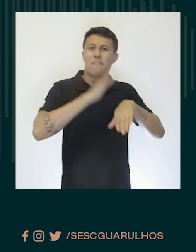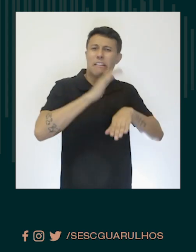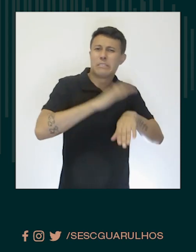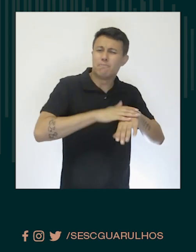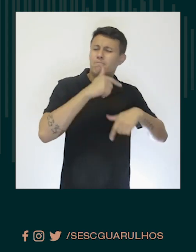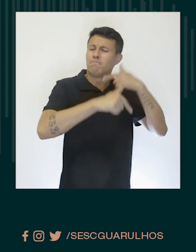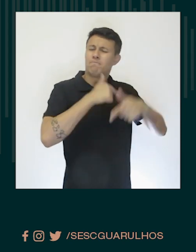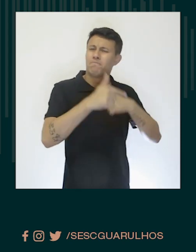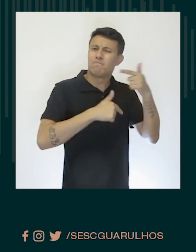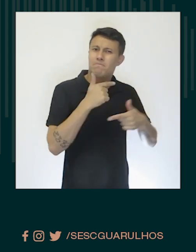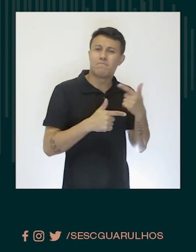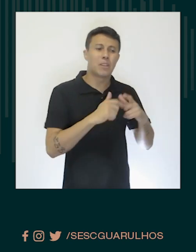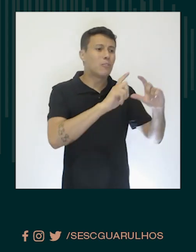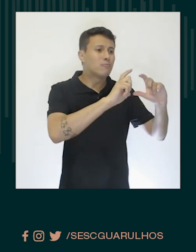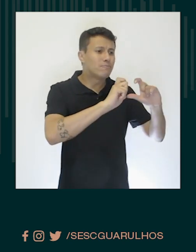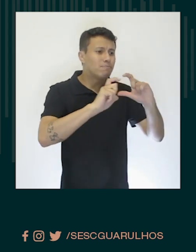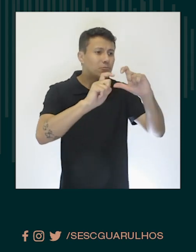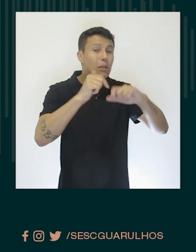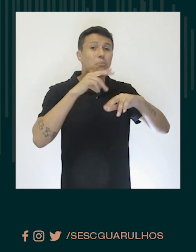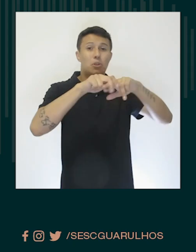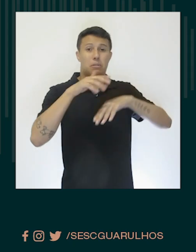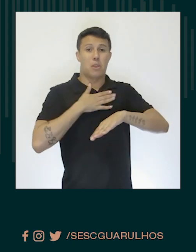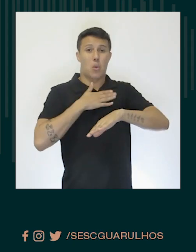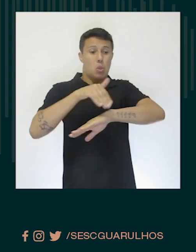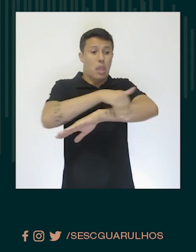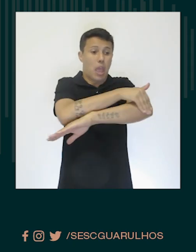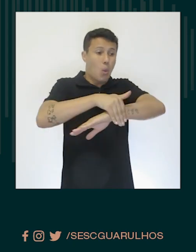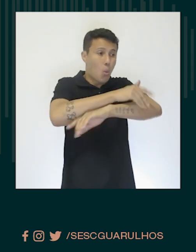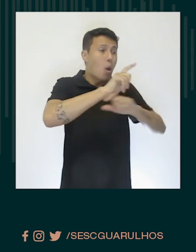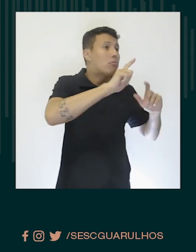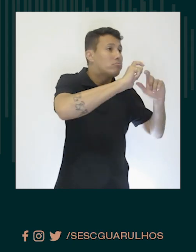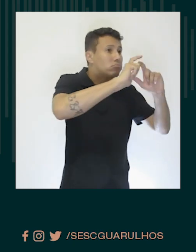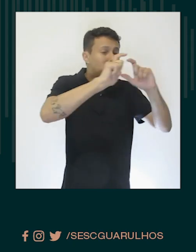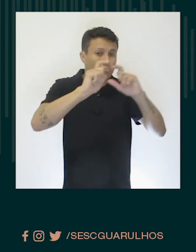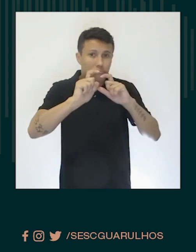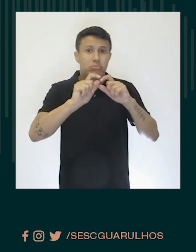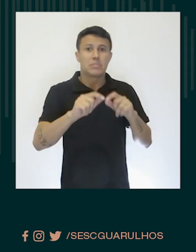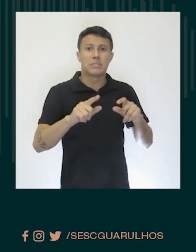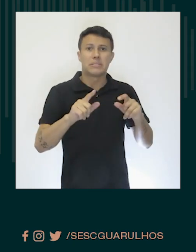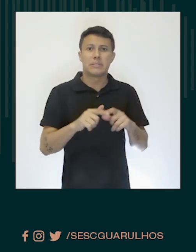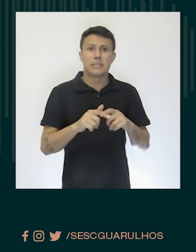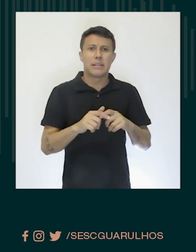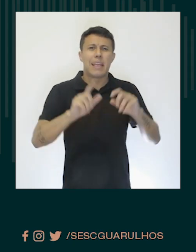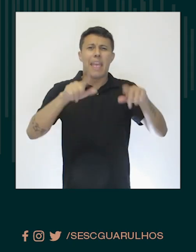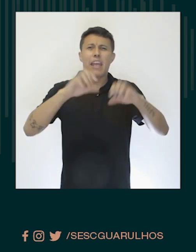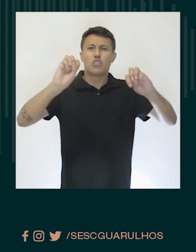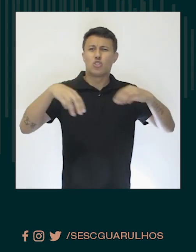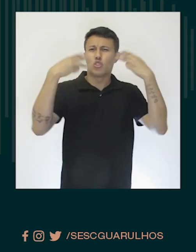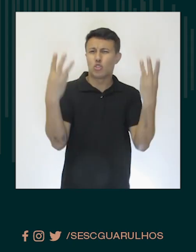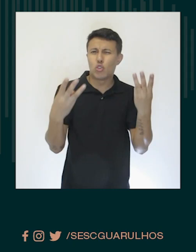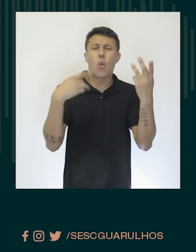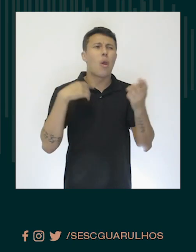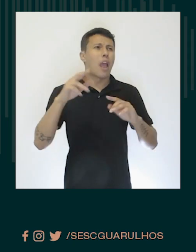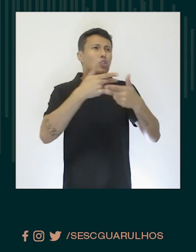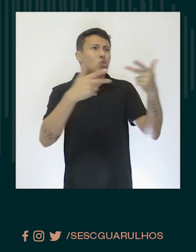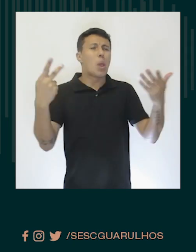as coisas. Minha fotografia é de rua, minha fotografia é de eventos, de shows,